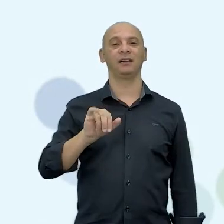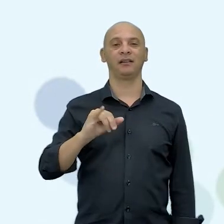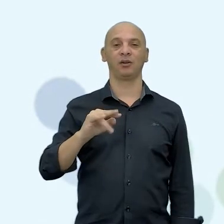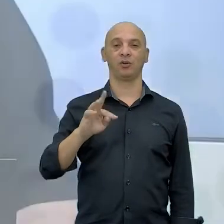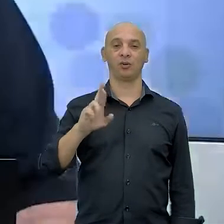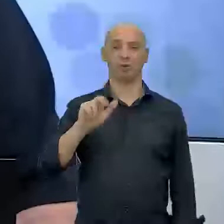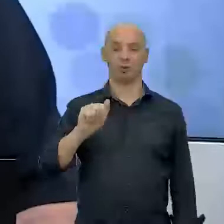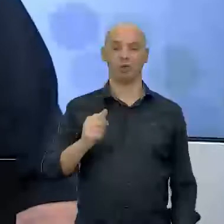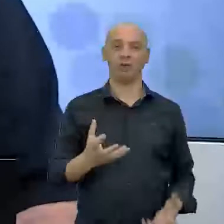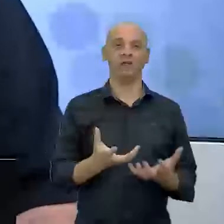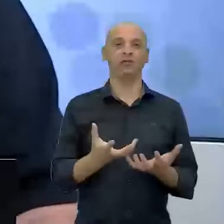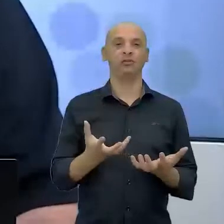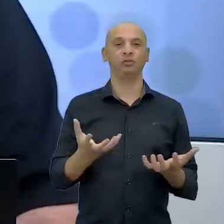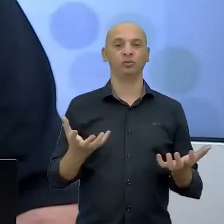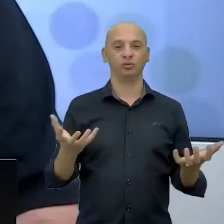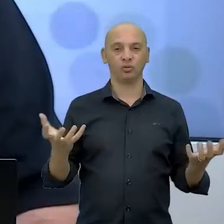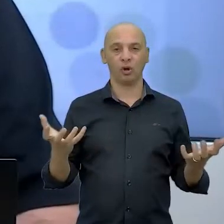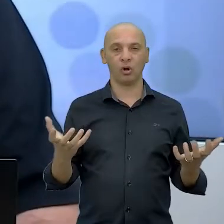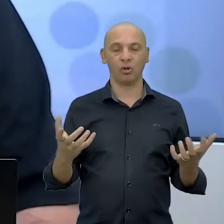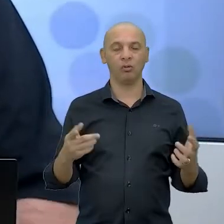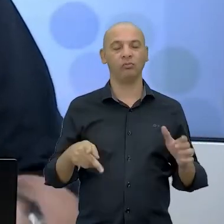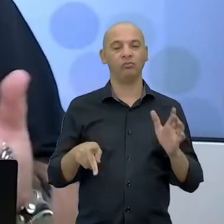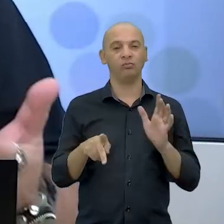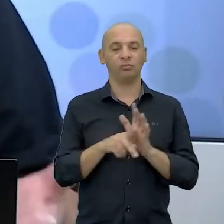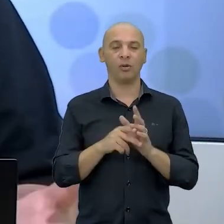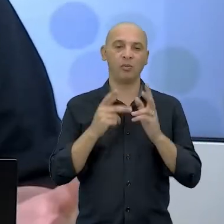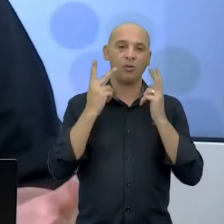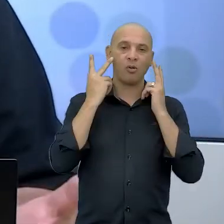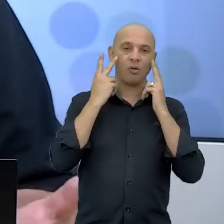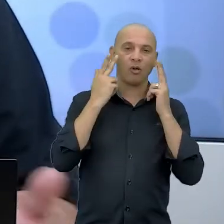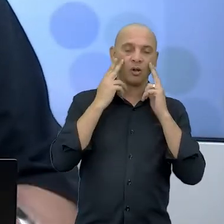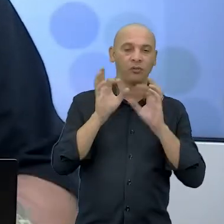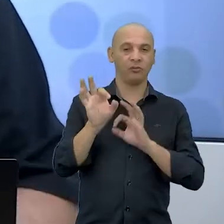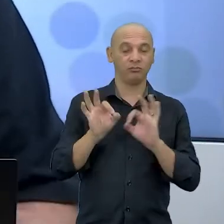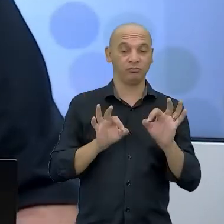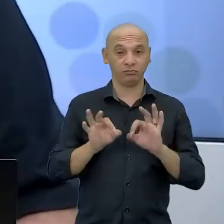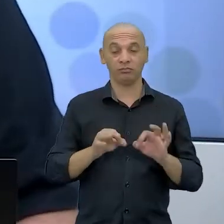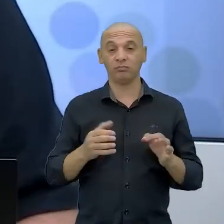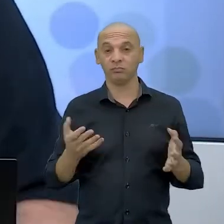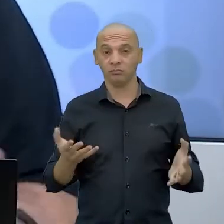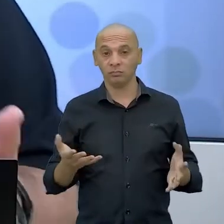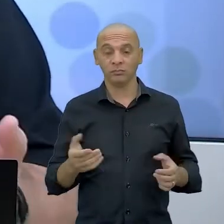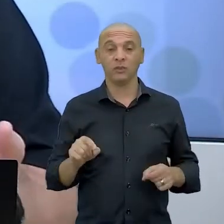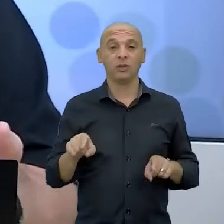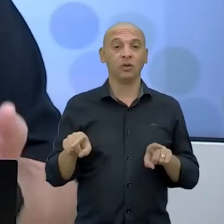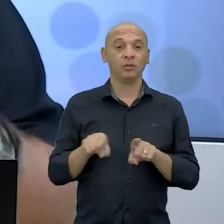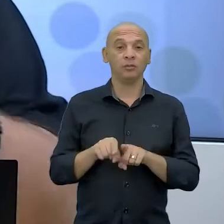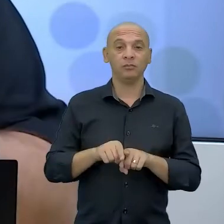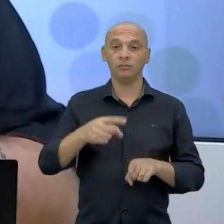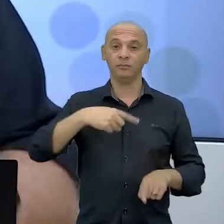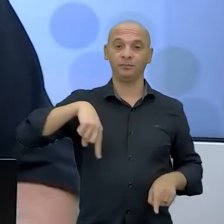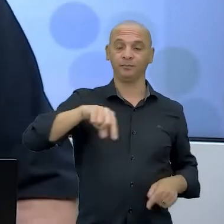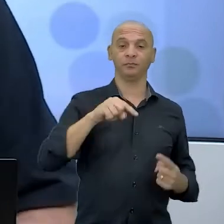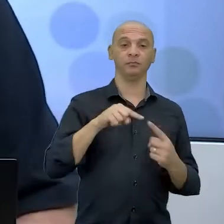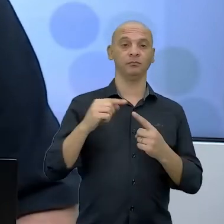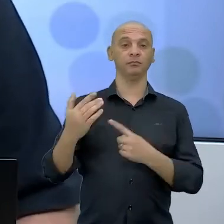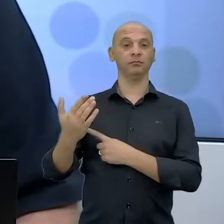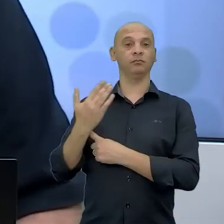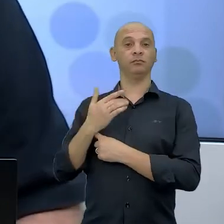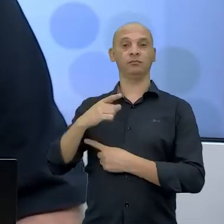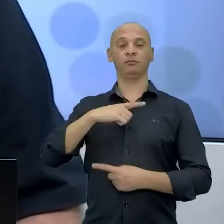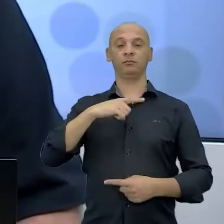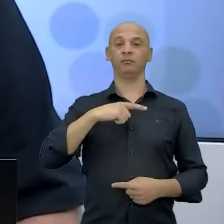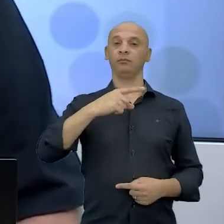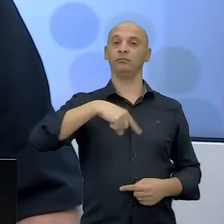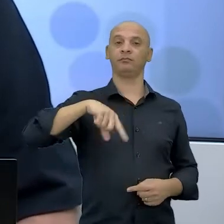né, solos, né, de material orgânico bem fertilizados, né, eles também servem, né, depois